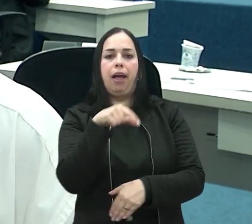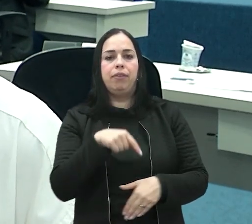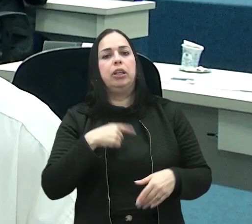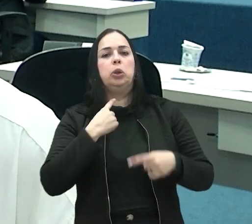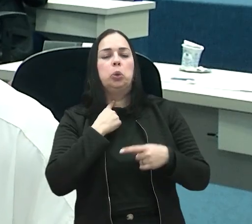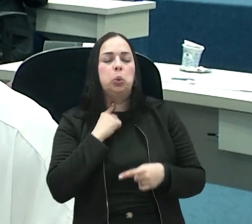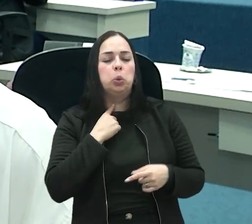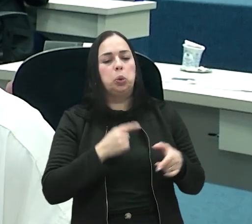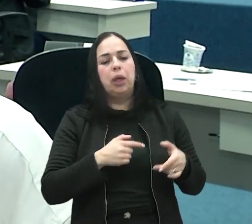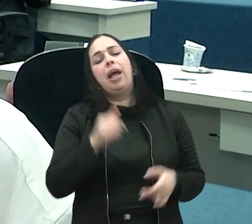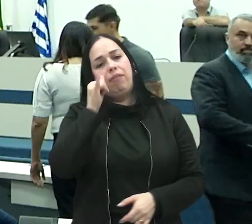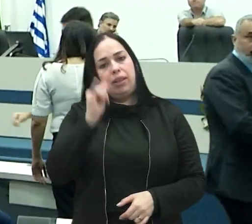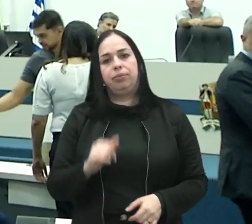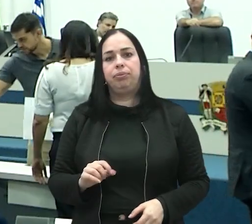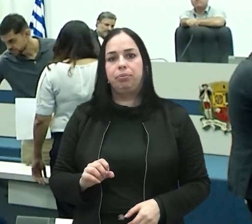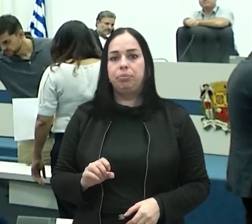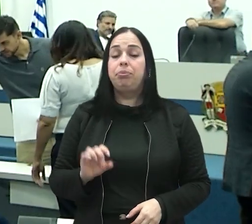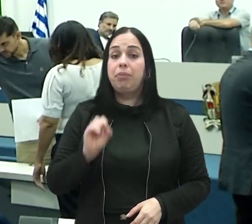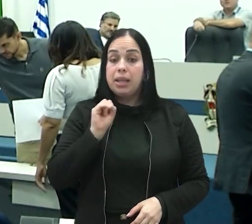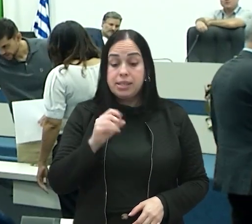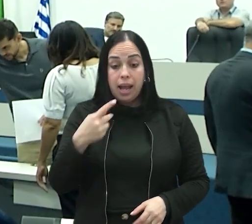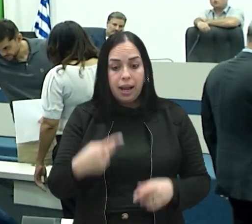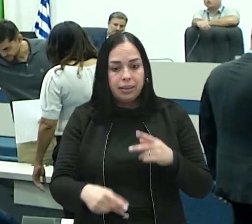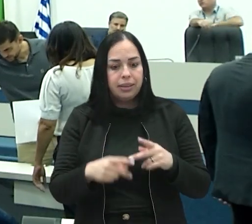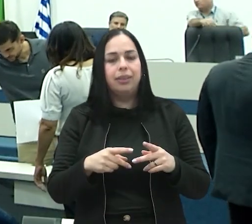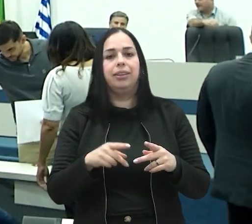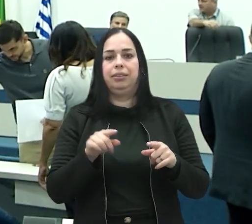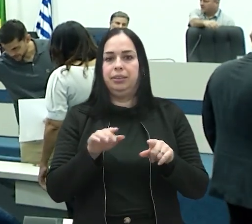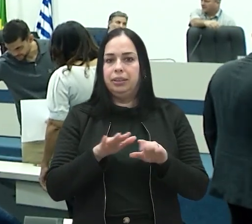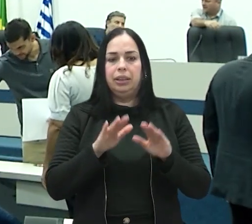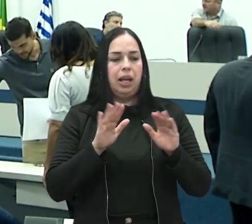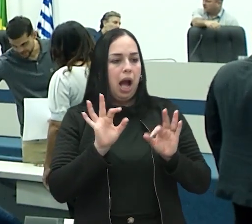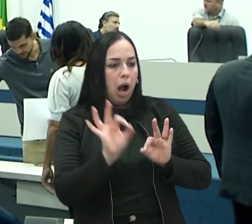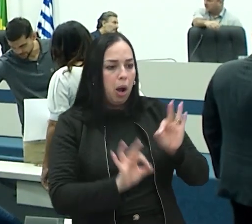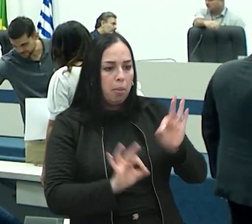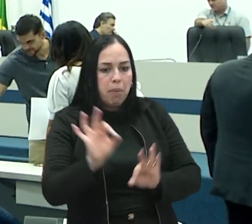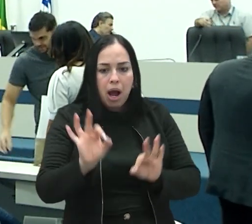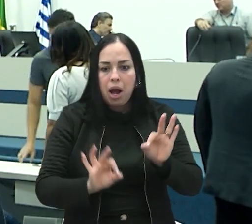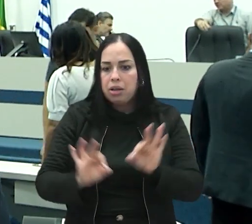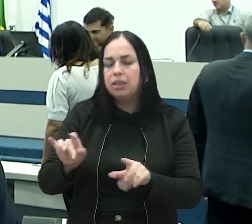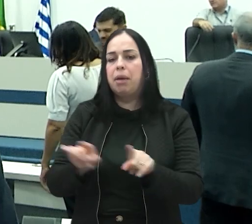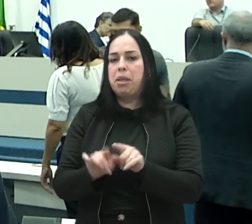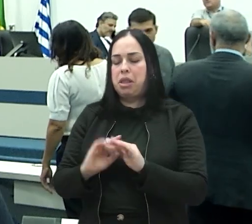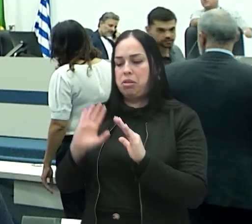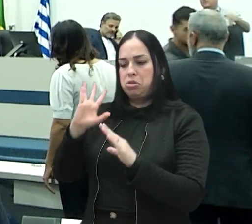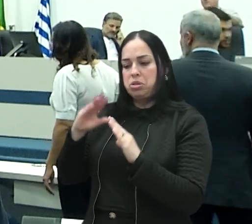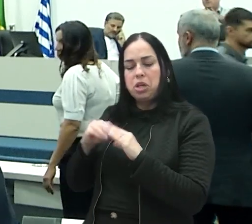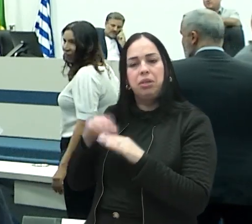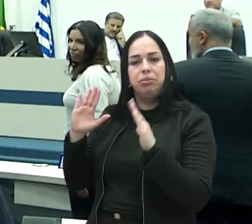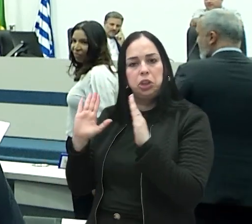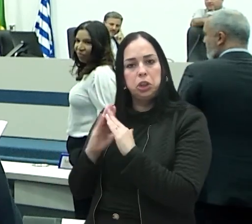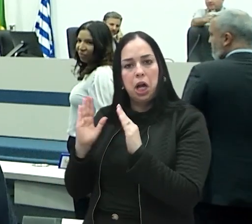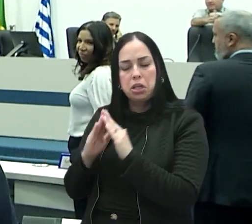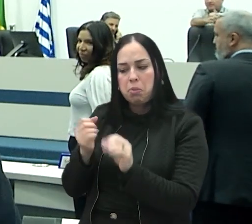situações graves no Rio Paraíba. Se nós soubermos cuidar de casa, arrumar a casa, limpar os móveis, arrumar a cama na hora que sai,